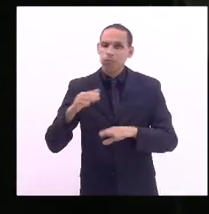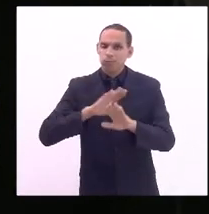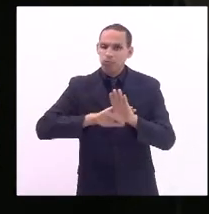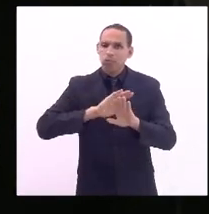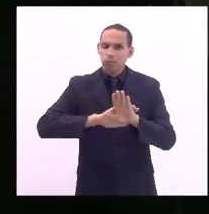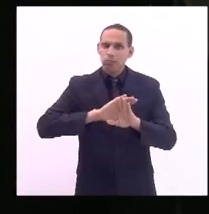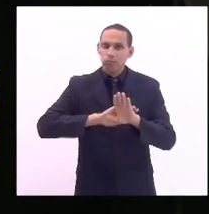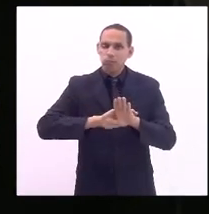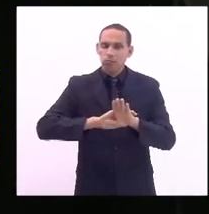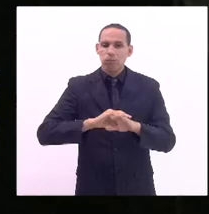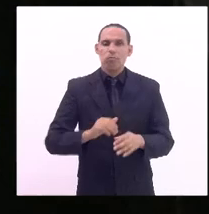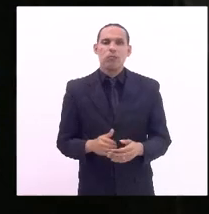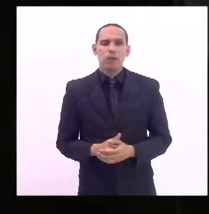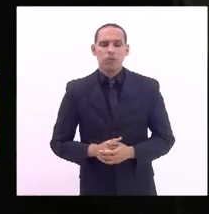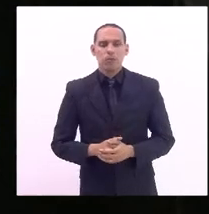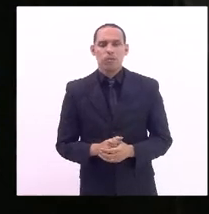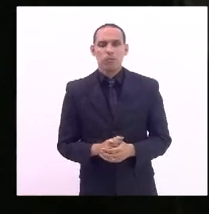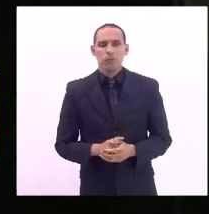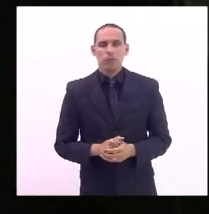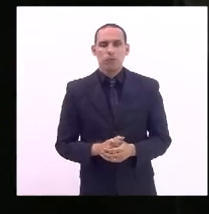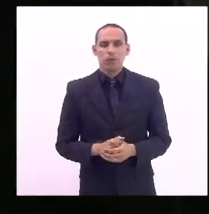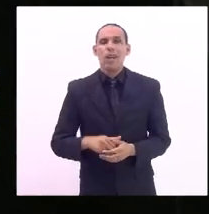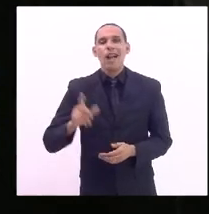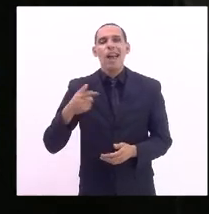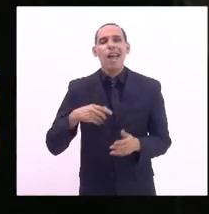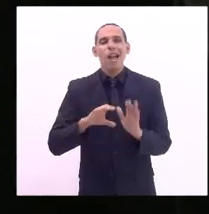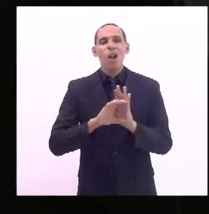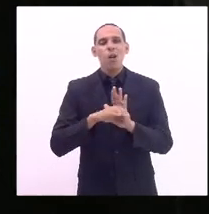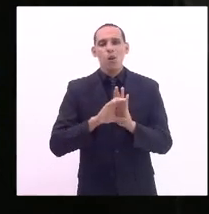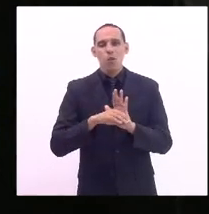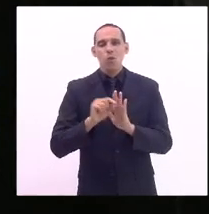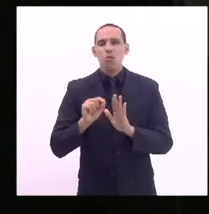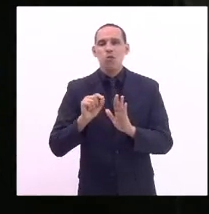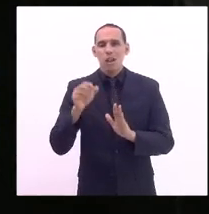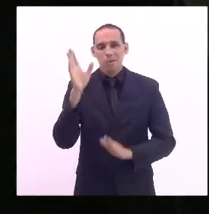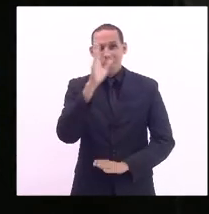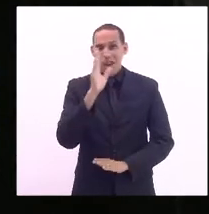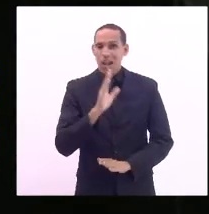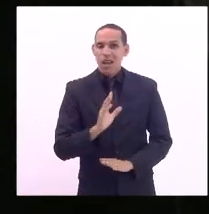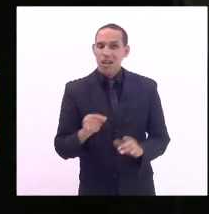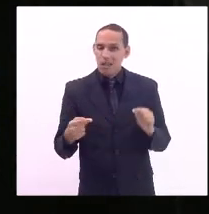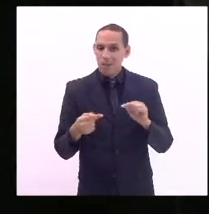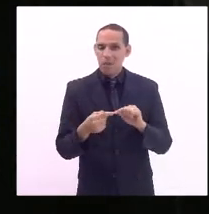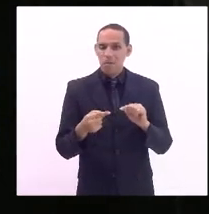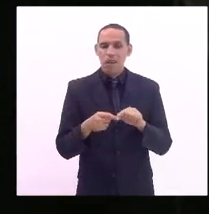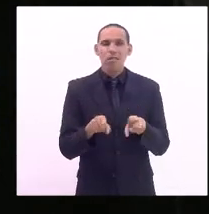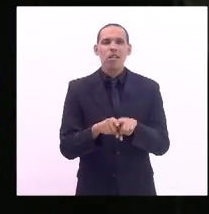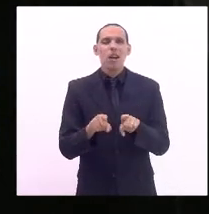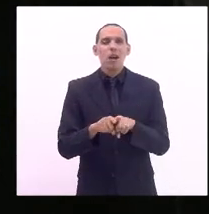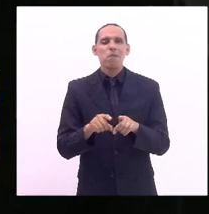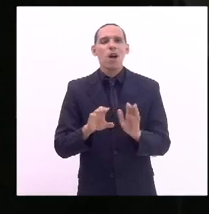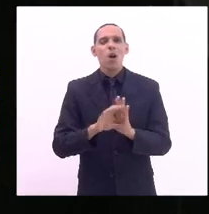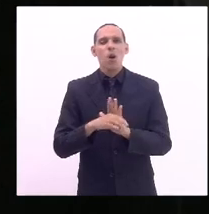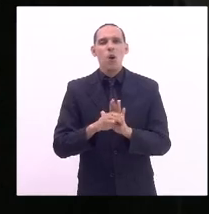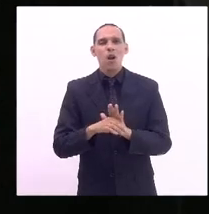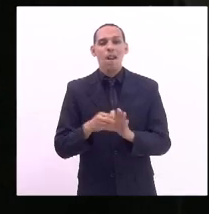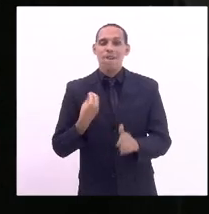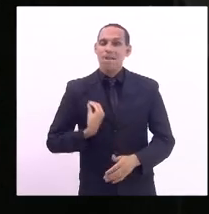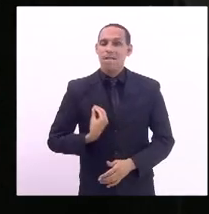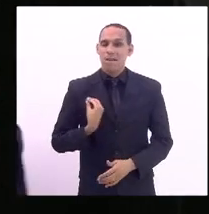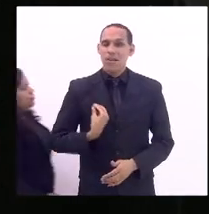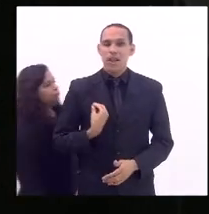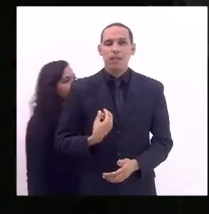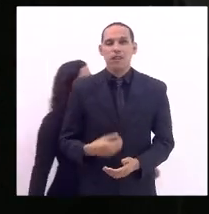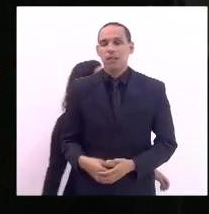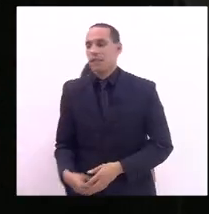ideológico, de uma concepção de Brasil, de uma concepção de vida, de